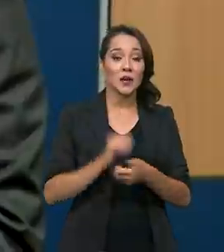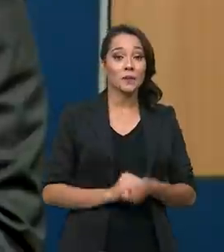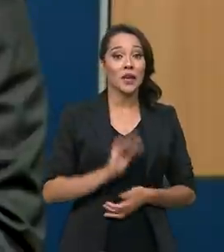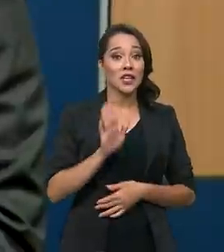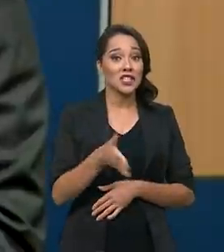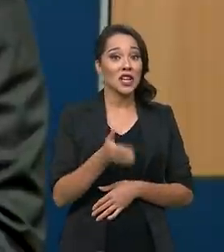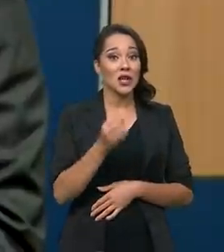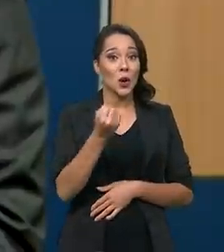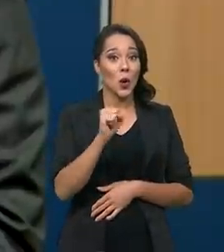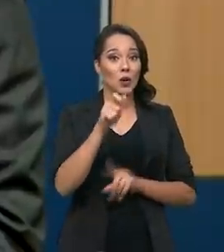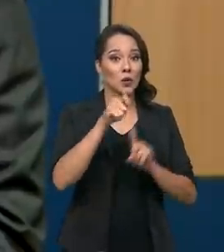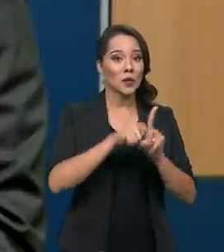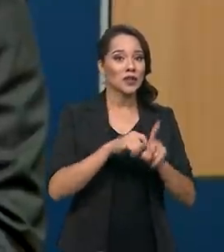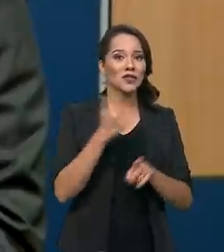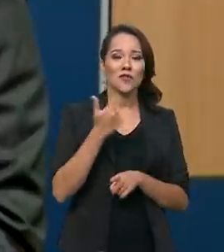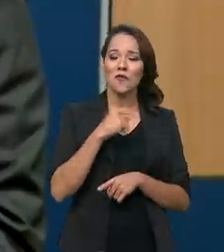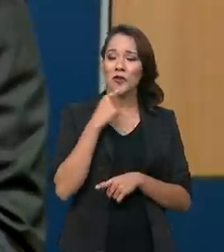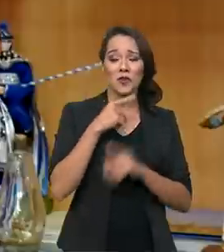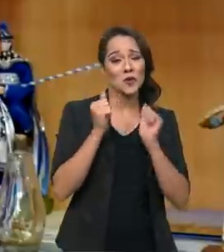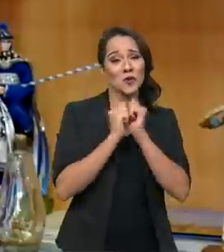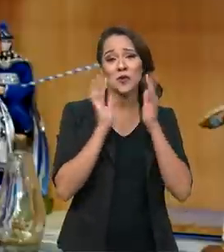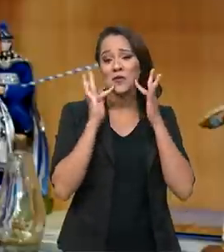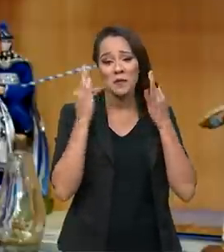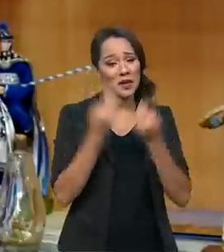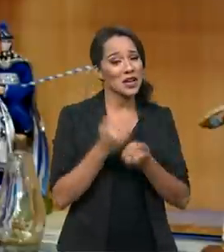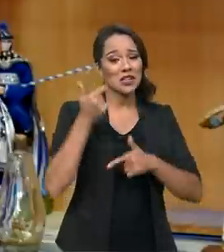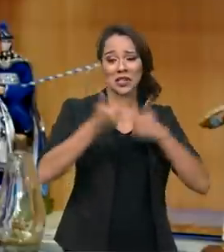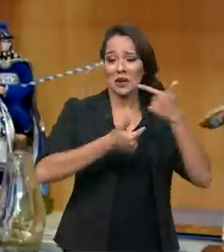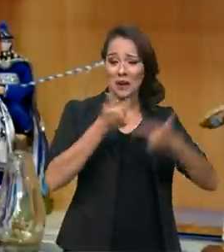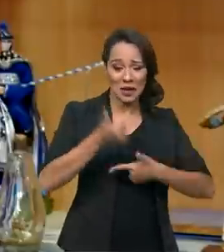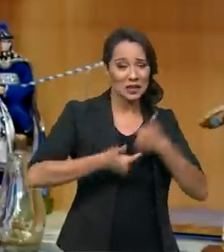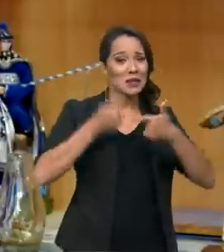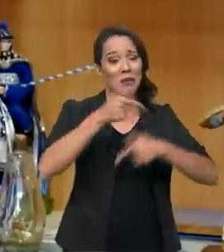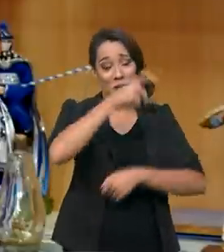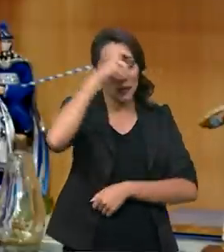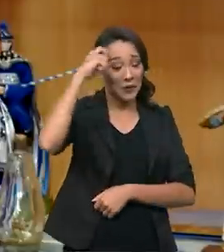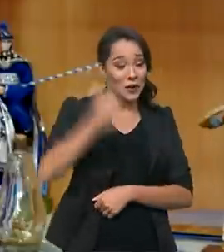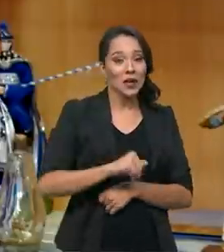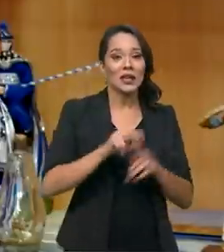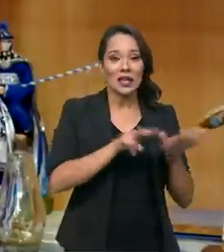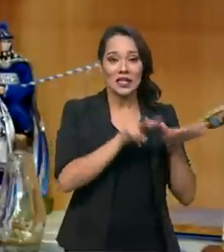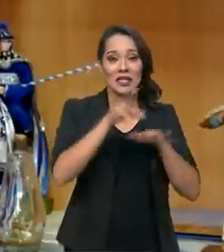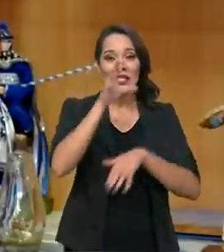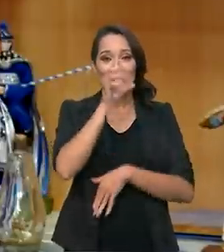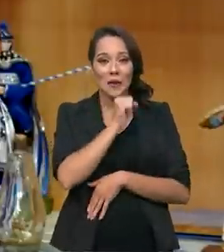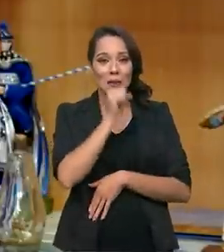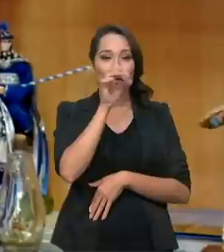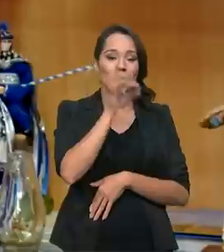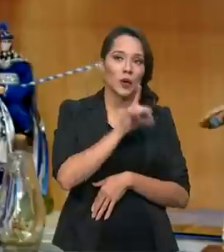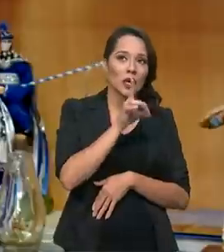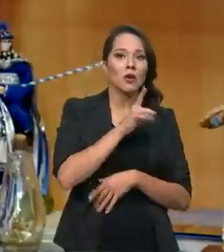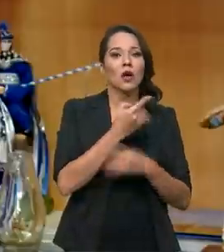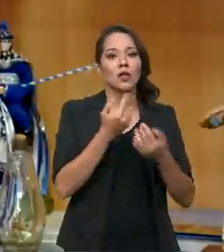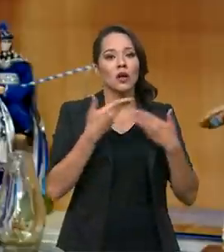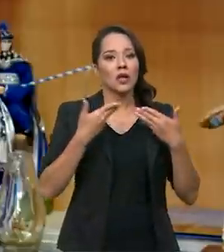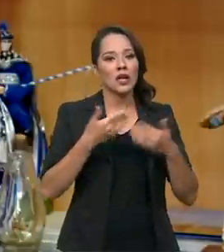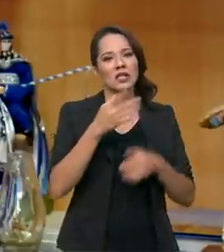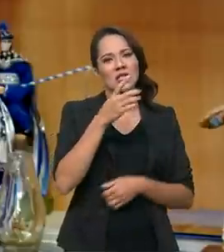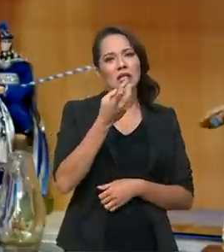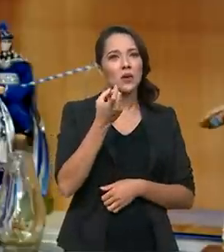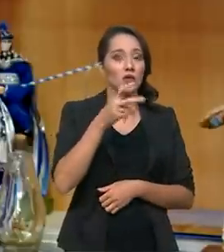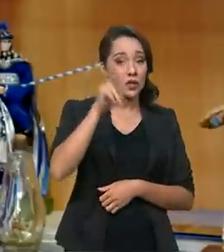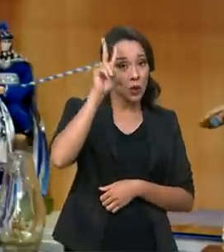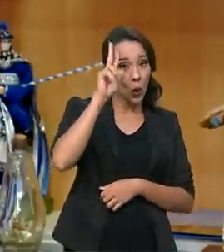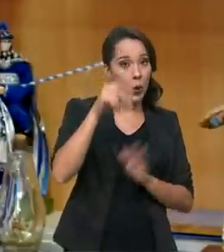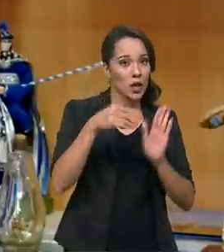fim de faz 8 meses que eu não tenho fim de semana com a minha família bicho é só trabalhando só faz entrega Porque durante a semana a gente fica aqui no ministério e durante